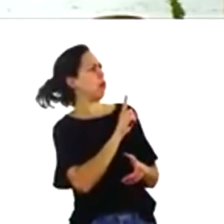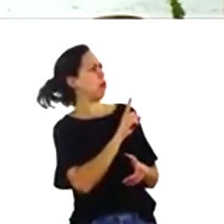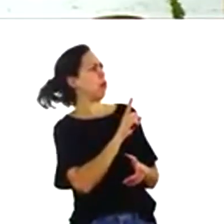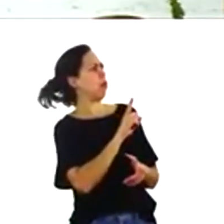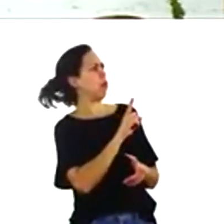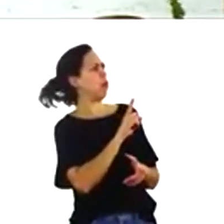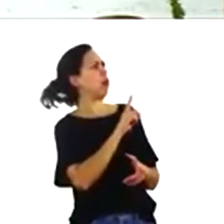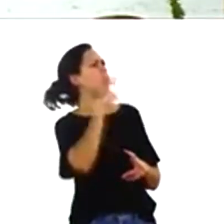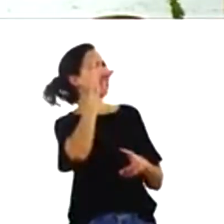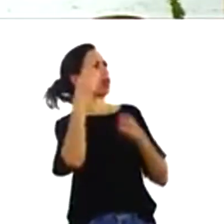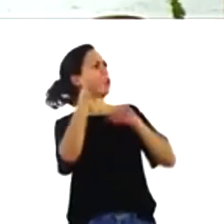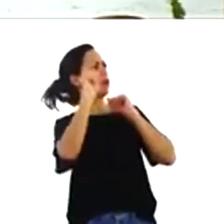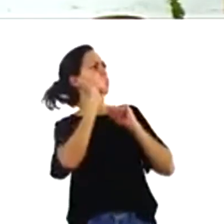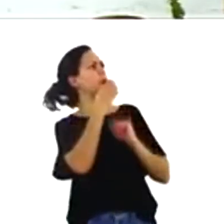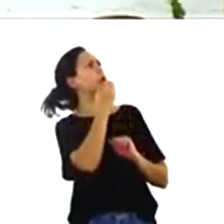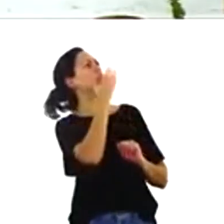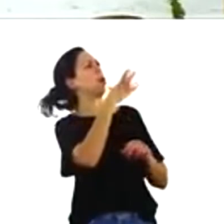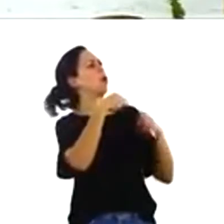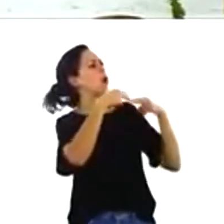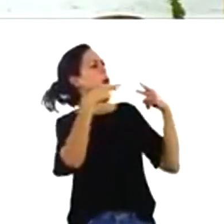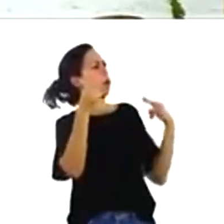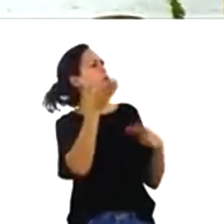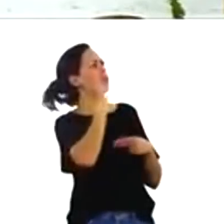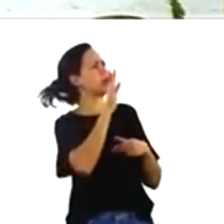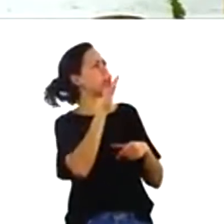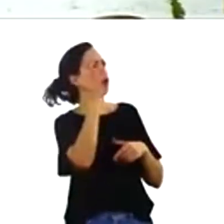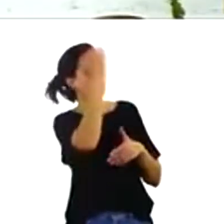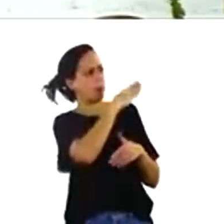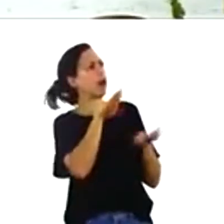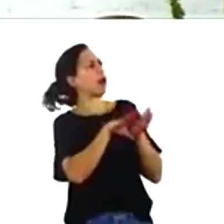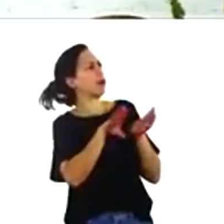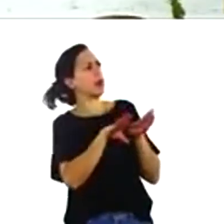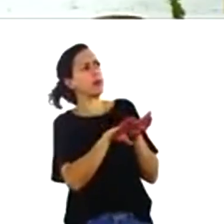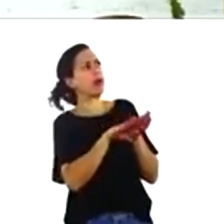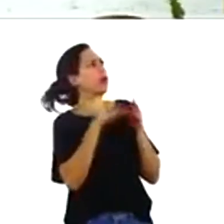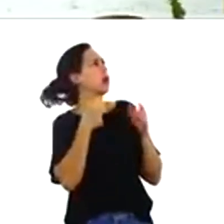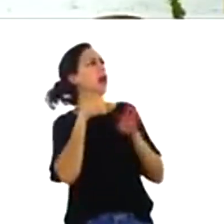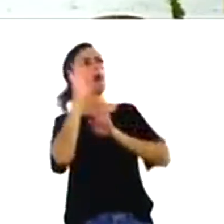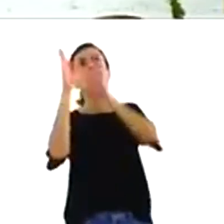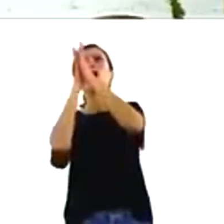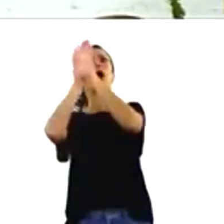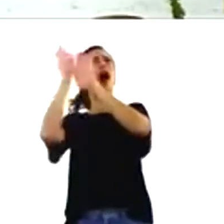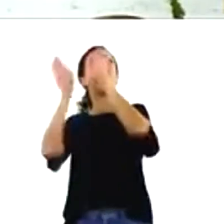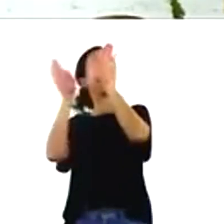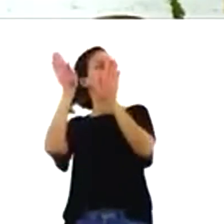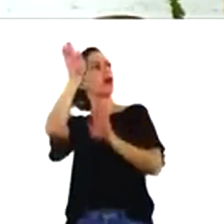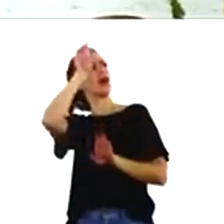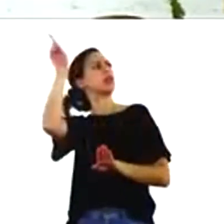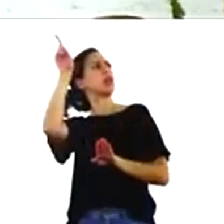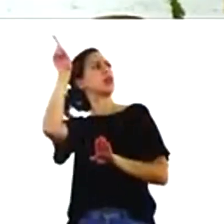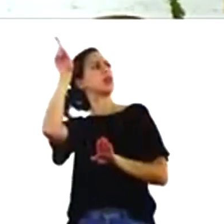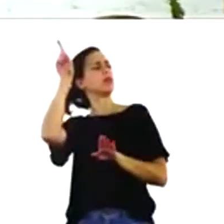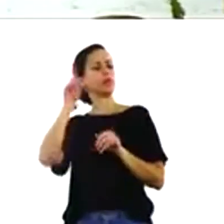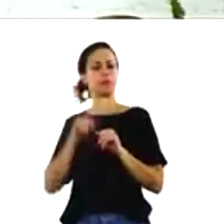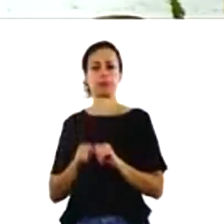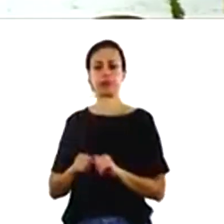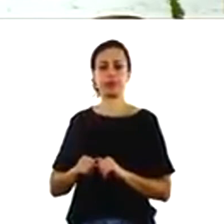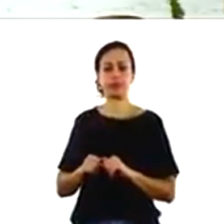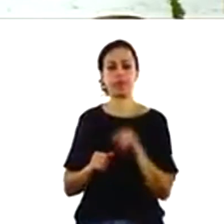Jó adorou. A sua mulher lhe disse: blasfeme contra